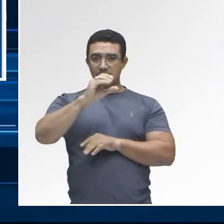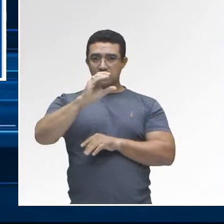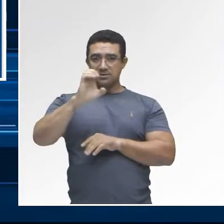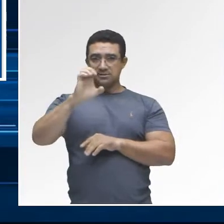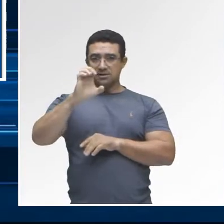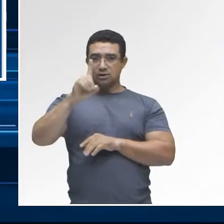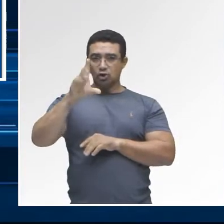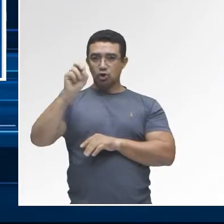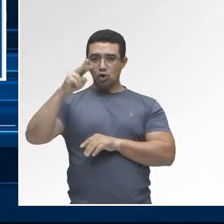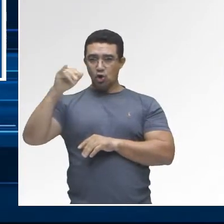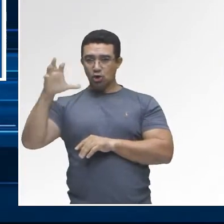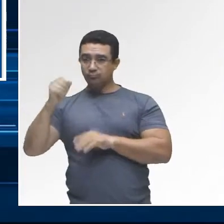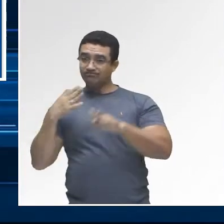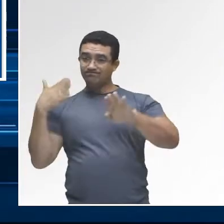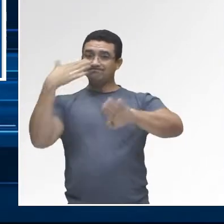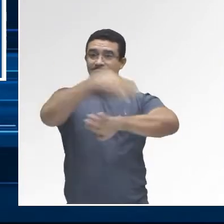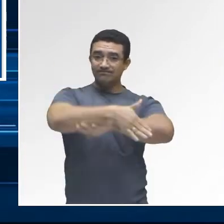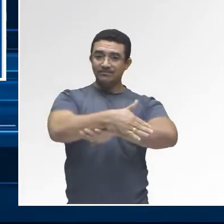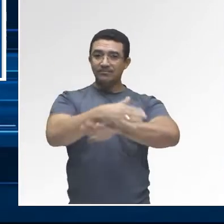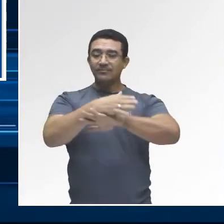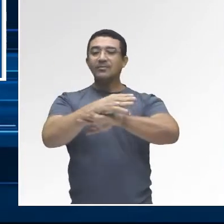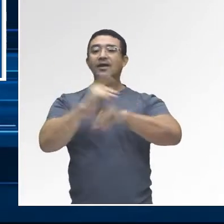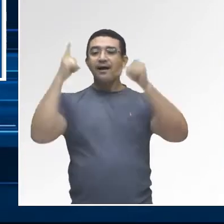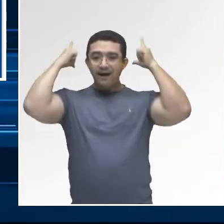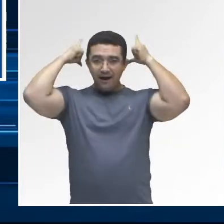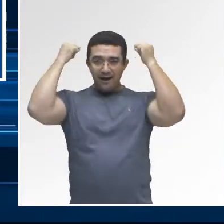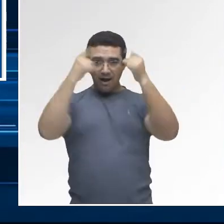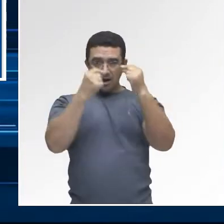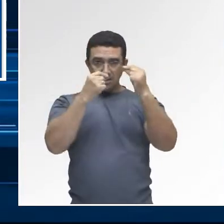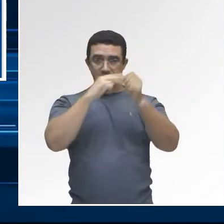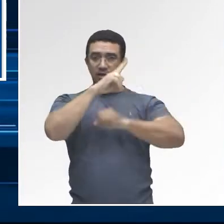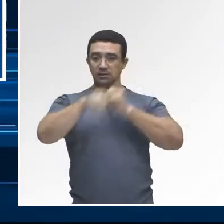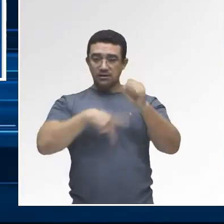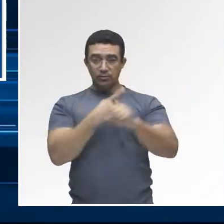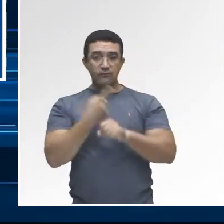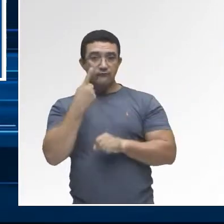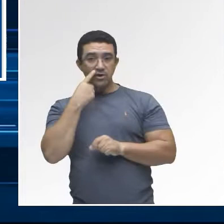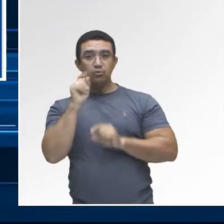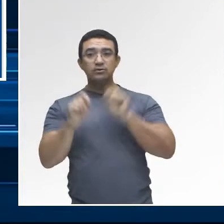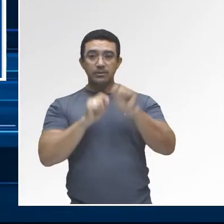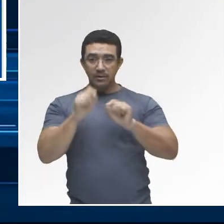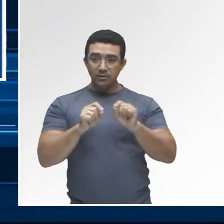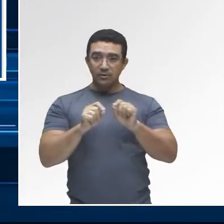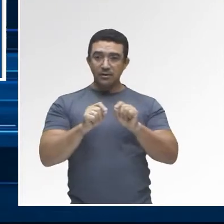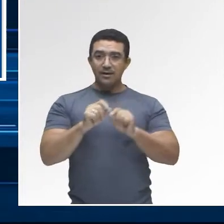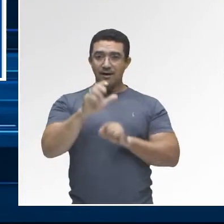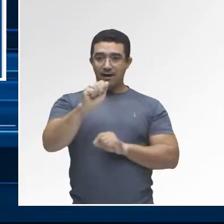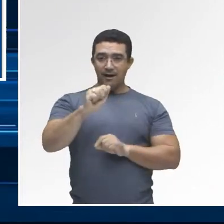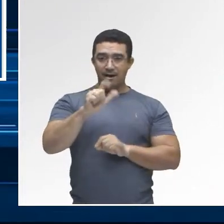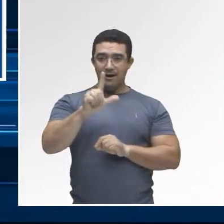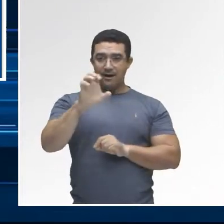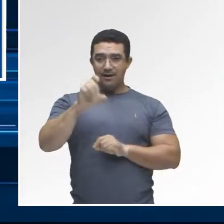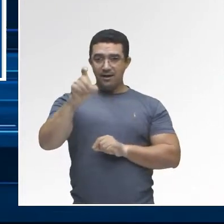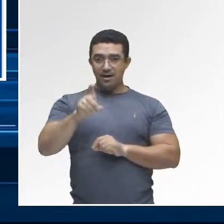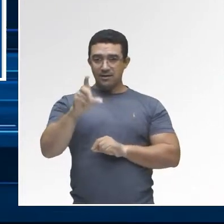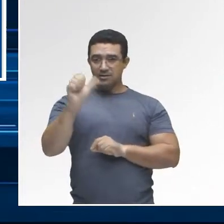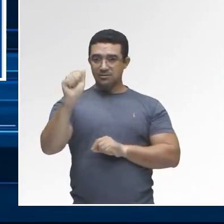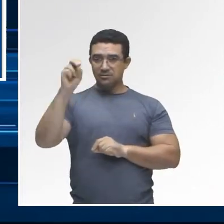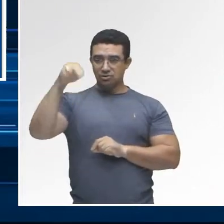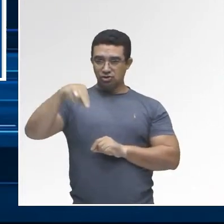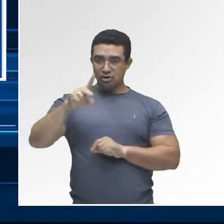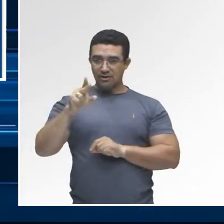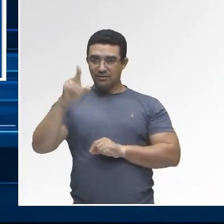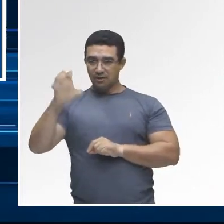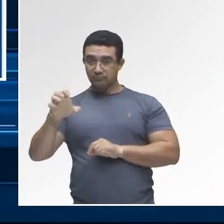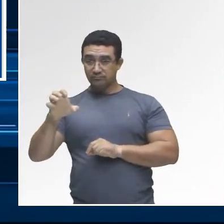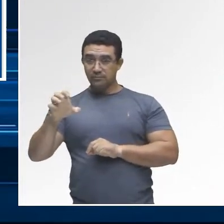Filipe II, e depois nós vamos ter Alexandre o Grande, sucedendo seu pai Filipe II e